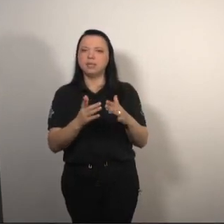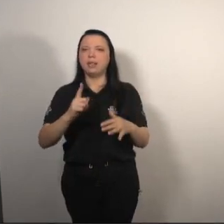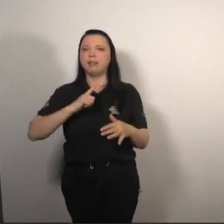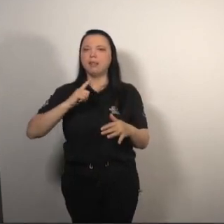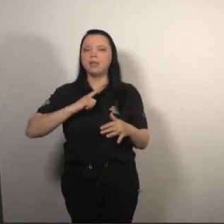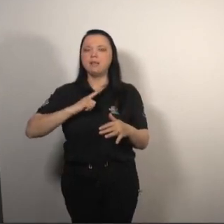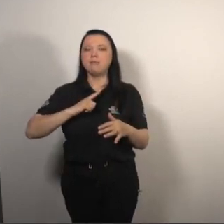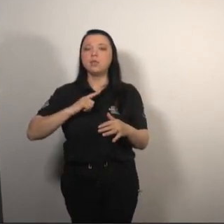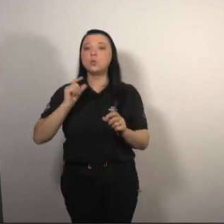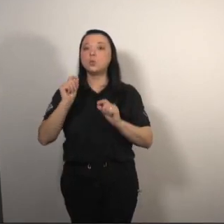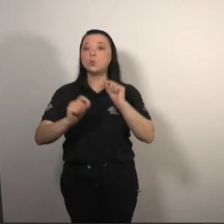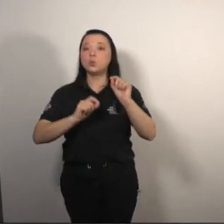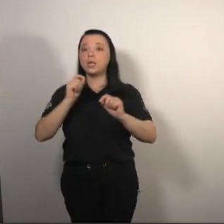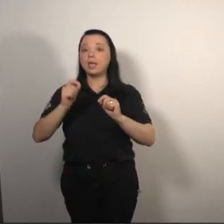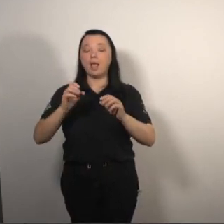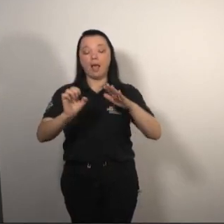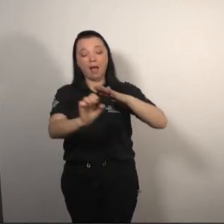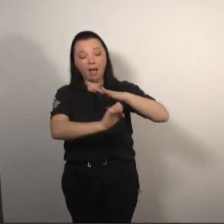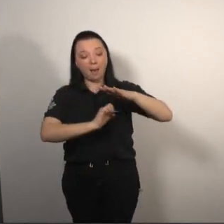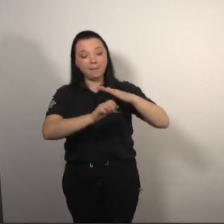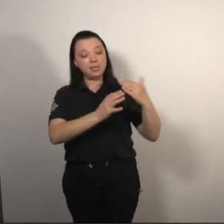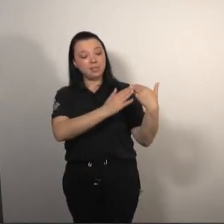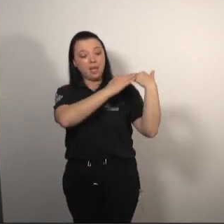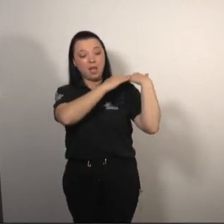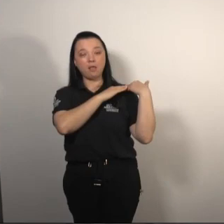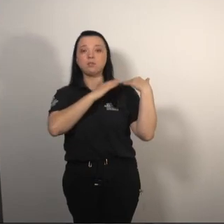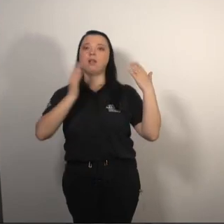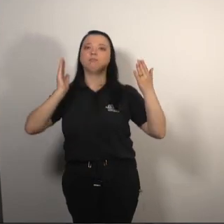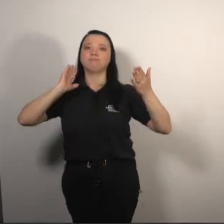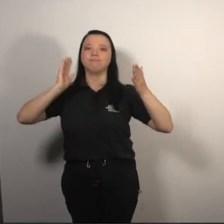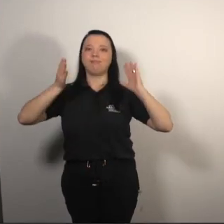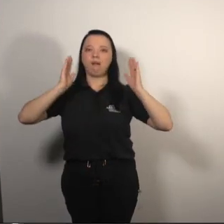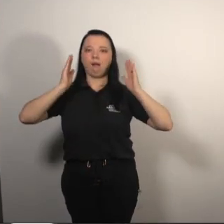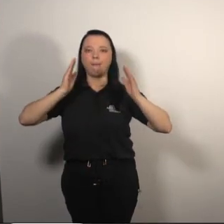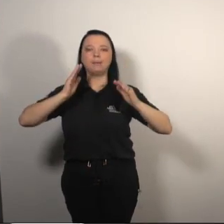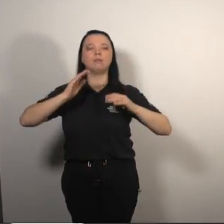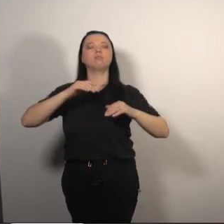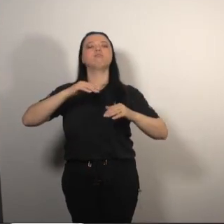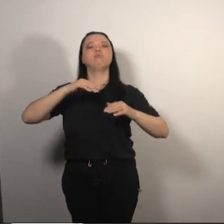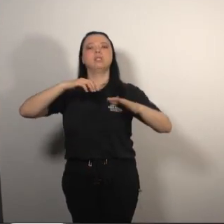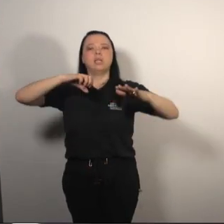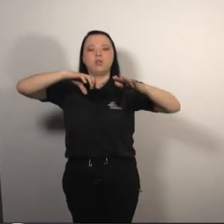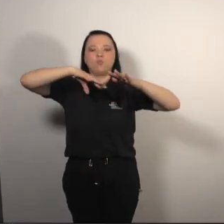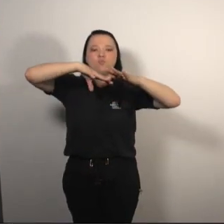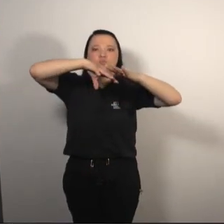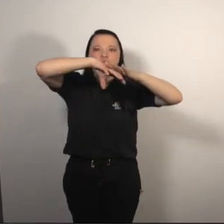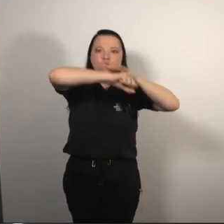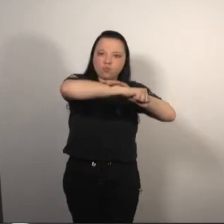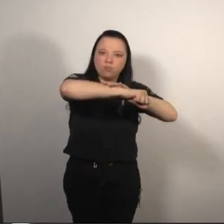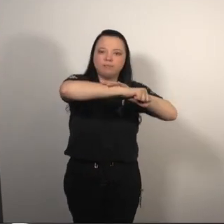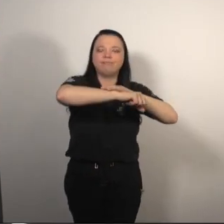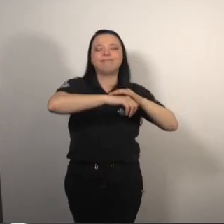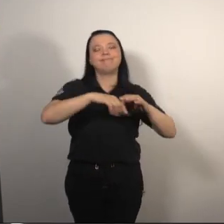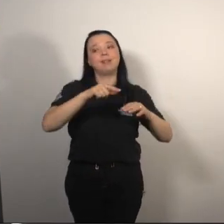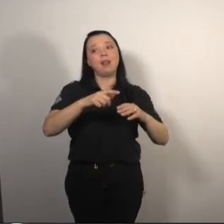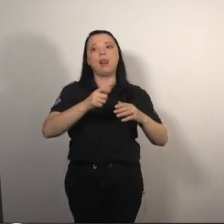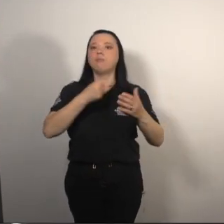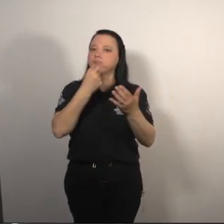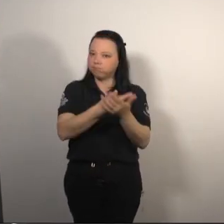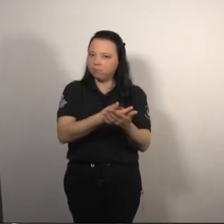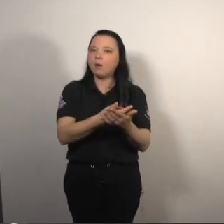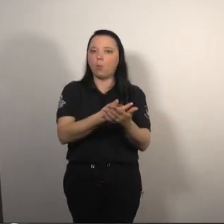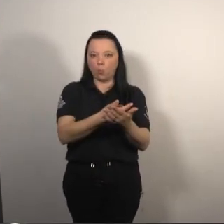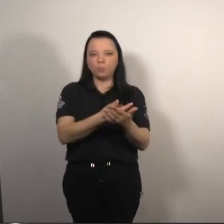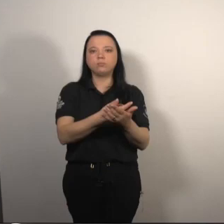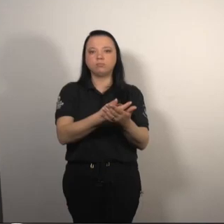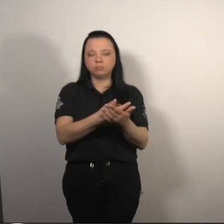e a empresa que foi responsável, né, por esse caminhão que aborrou estrutura ali, ela pagou por toda a